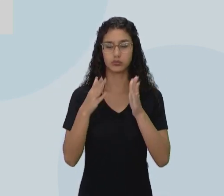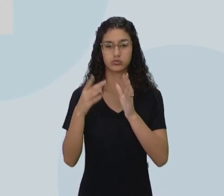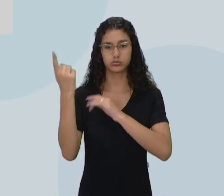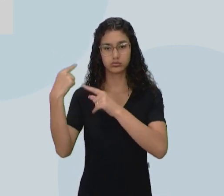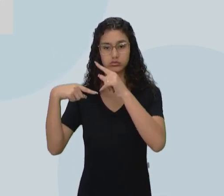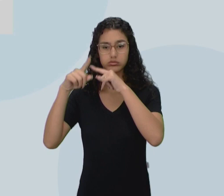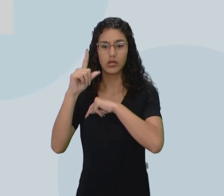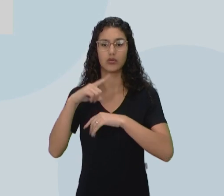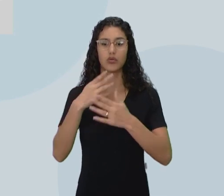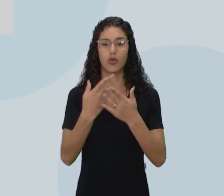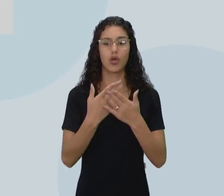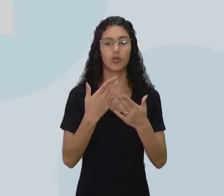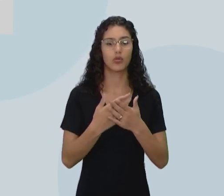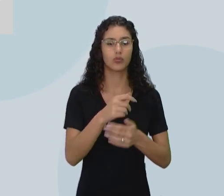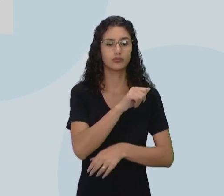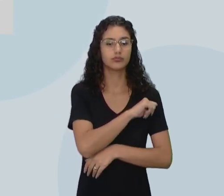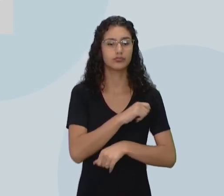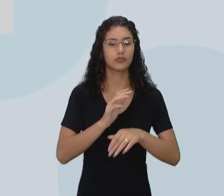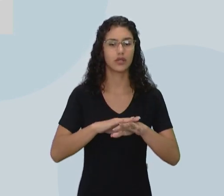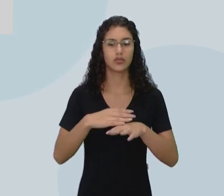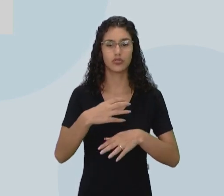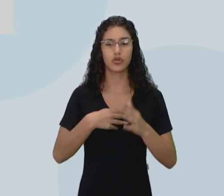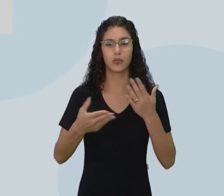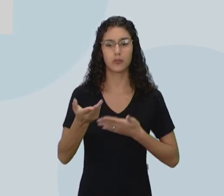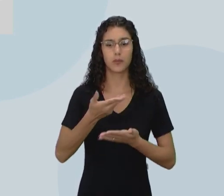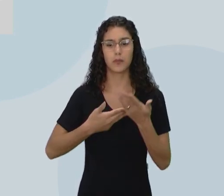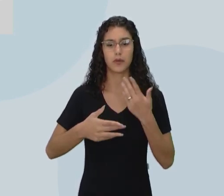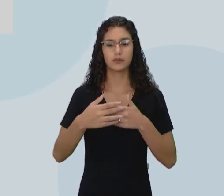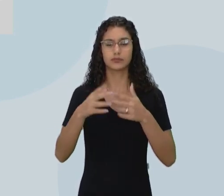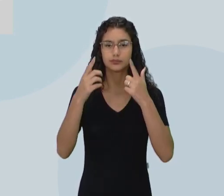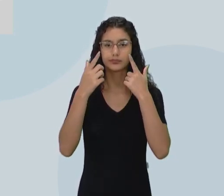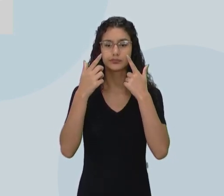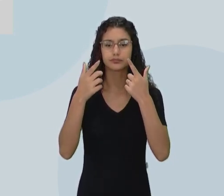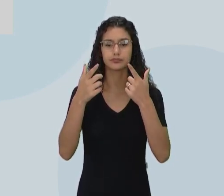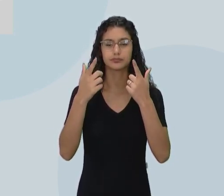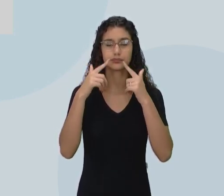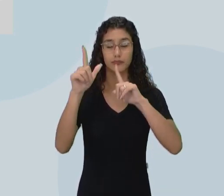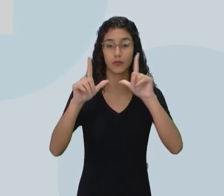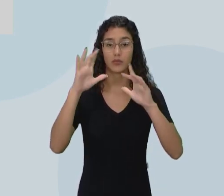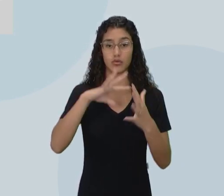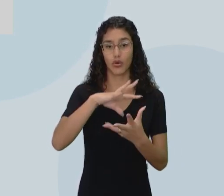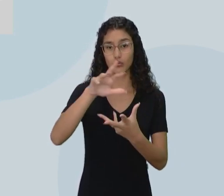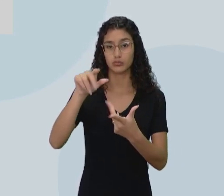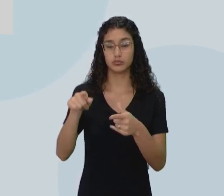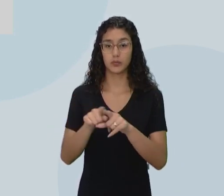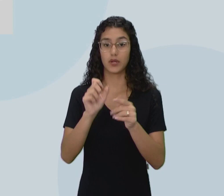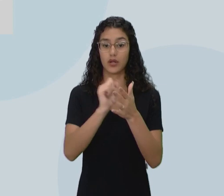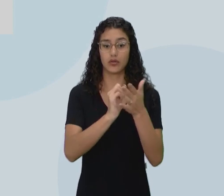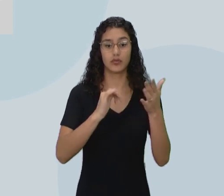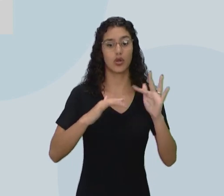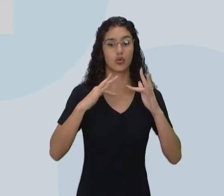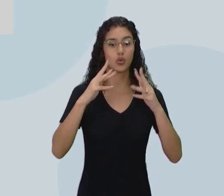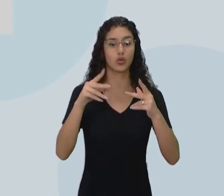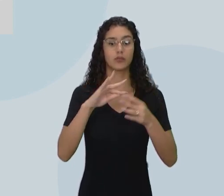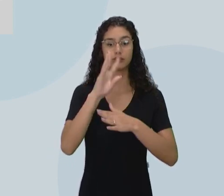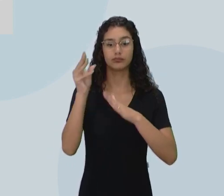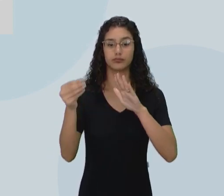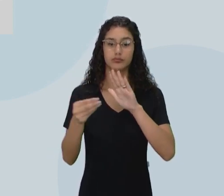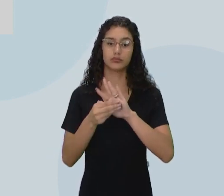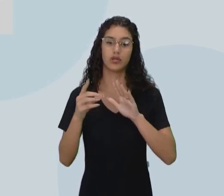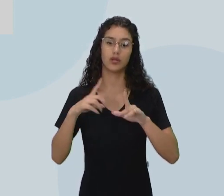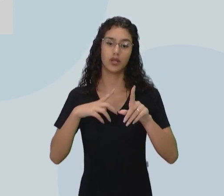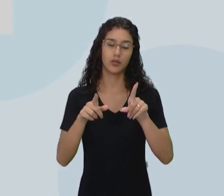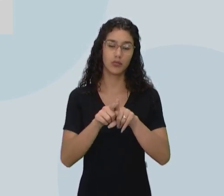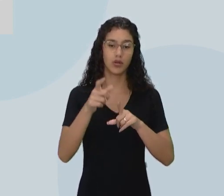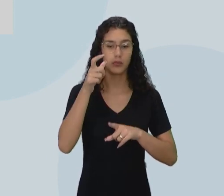desenvolvimento, os estudantes deverão produzir de forma colaborativa. O observatório está na mídia, está no mundo. e essa atividade está totalmente integrada com o